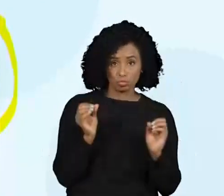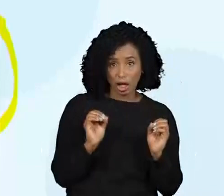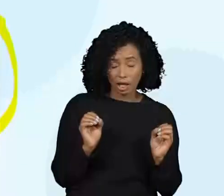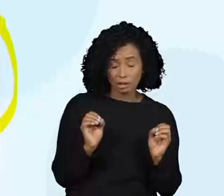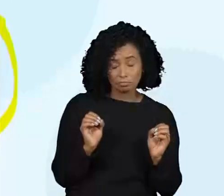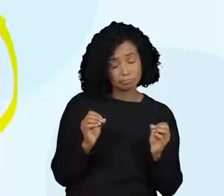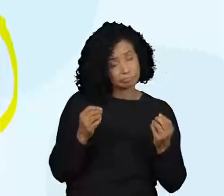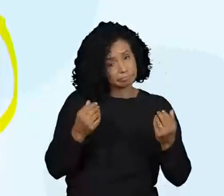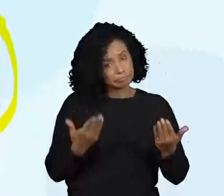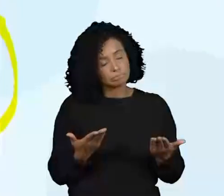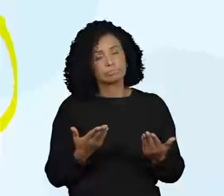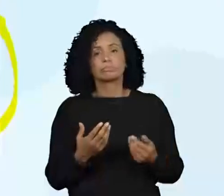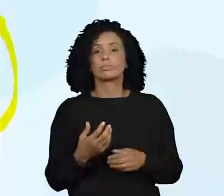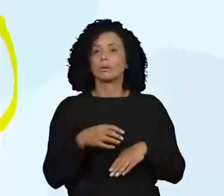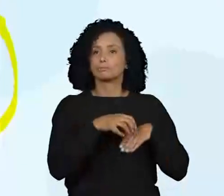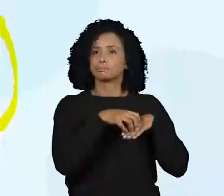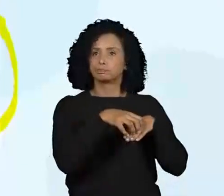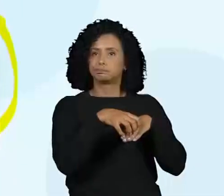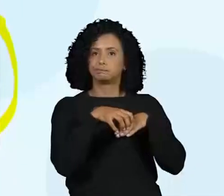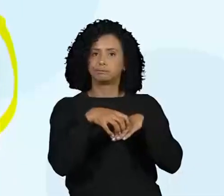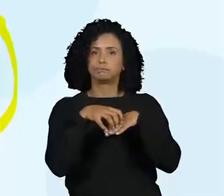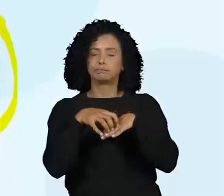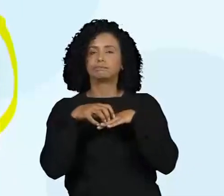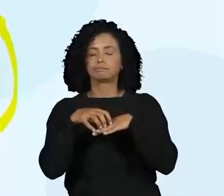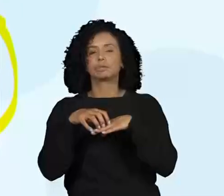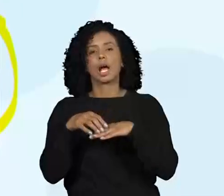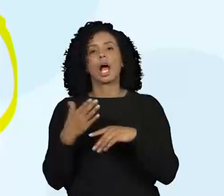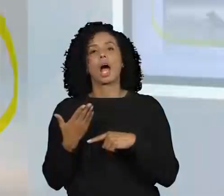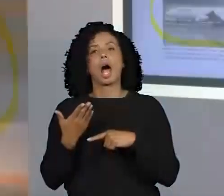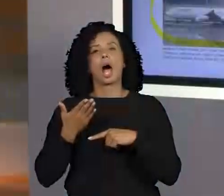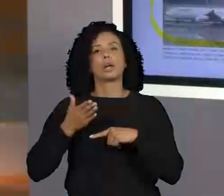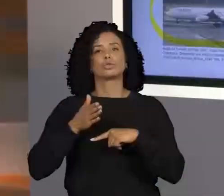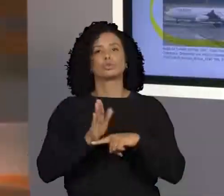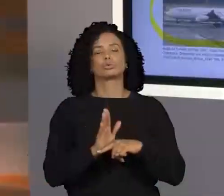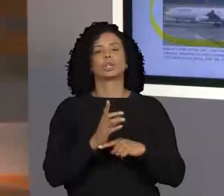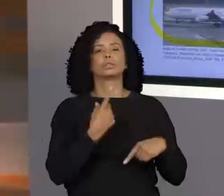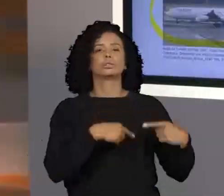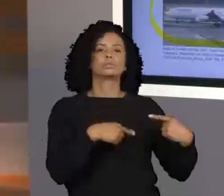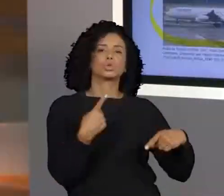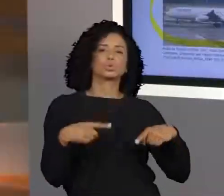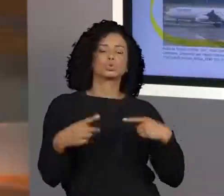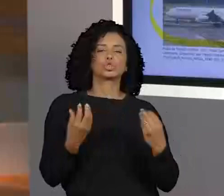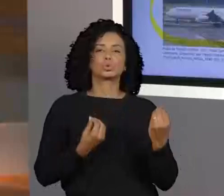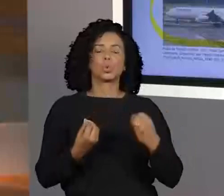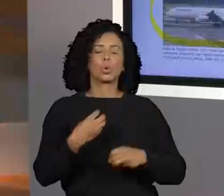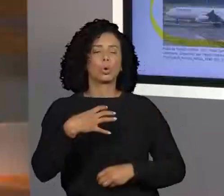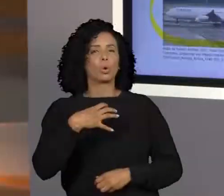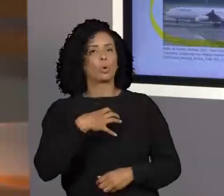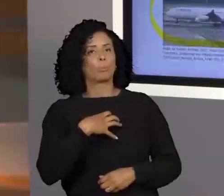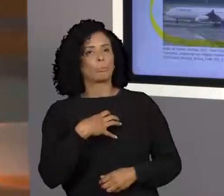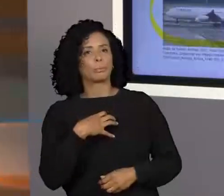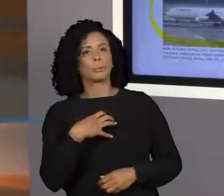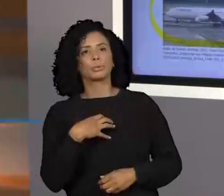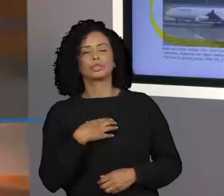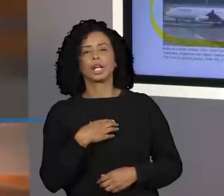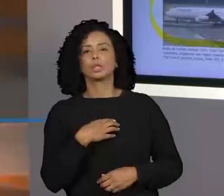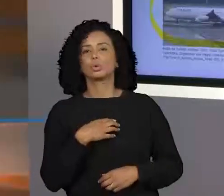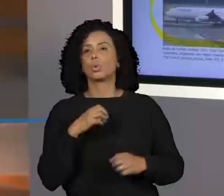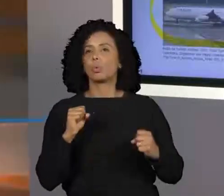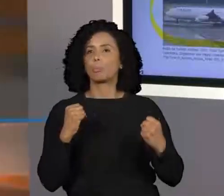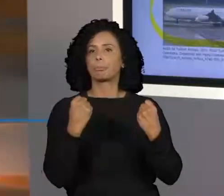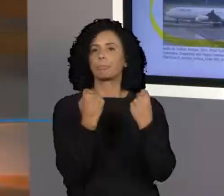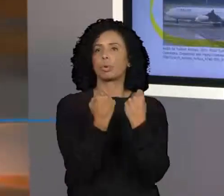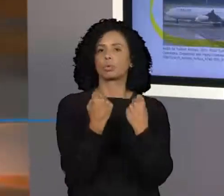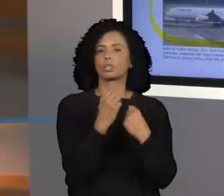também com que a gente discuta a história, o posicionamento do nosso país nos dias atuais e no passado,